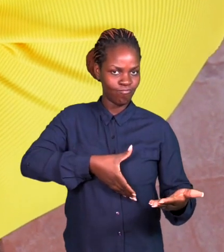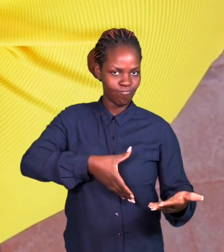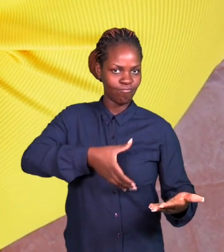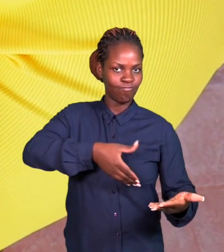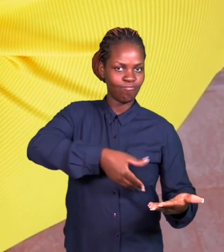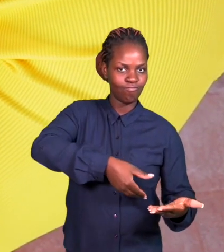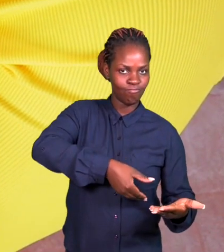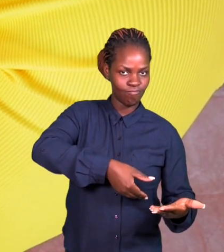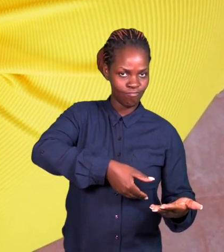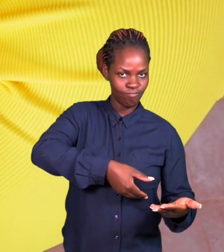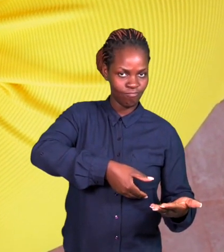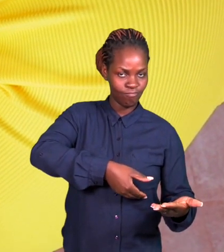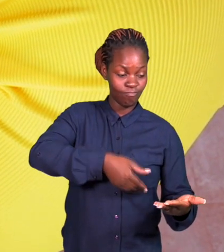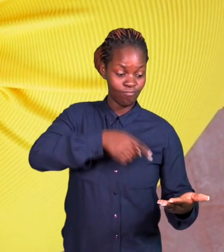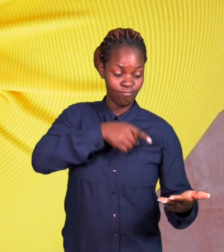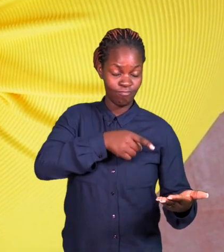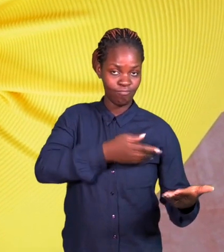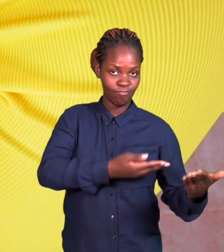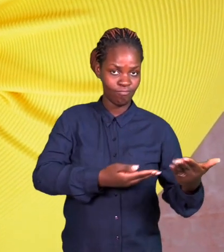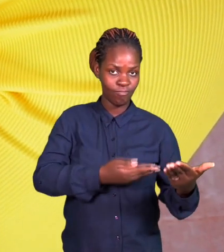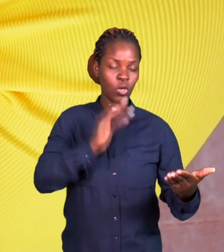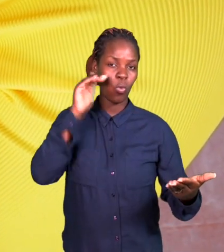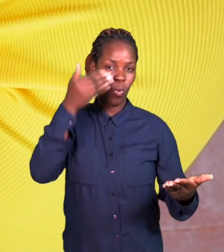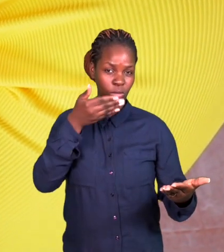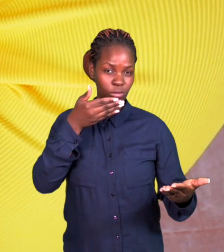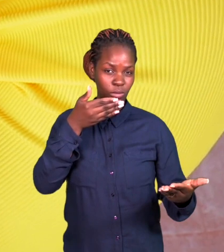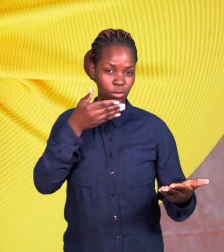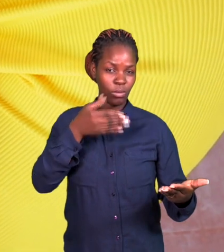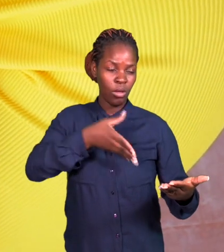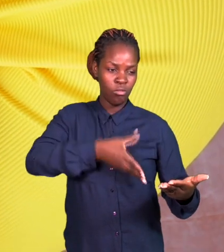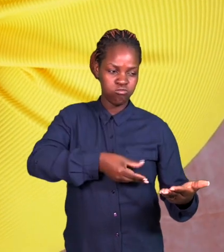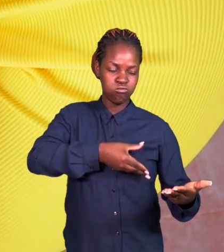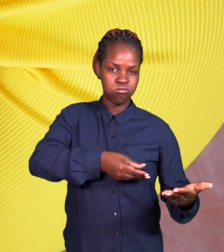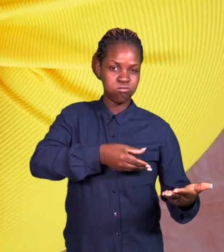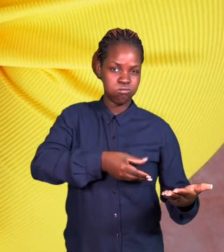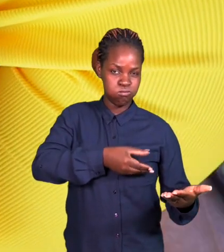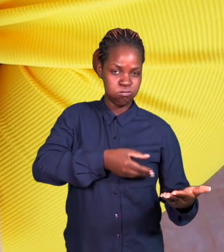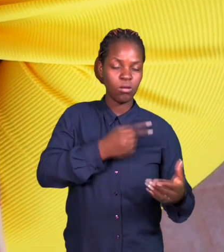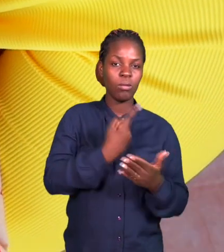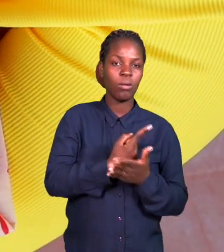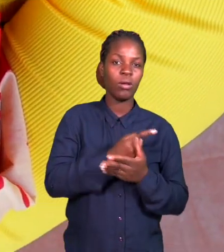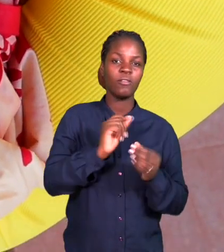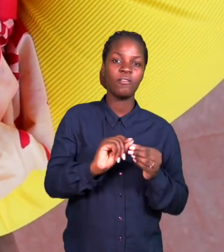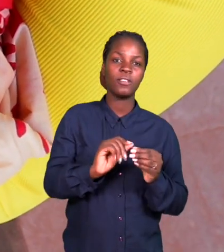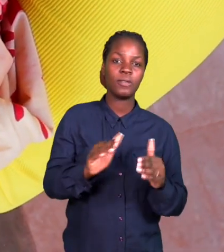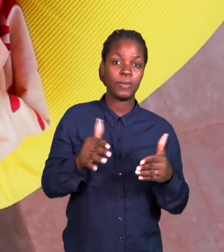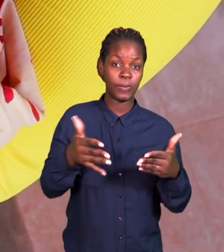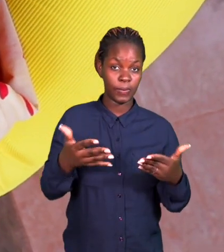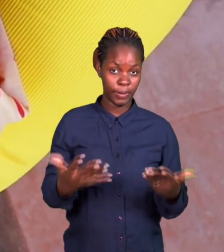que coloque o mamilo dele dentro da boca. E quando estiver a amamentar, mãe,